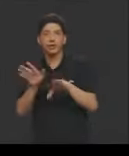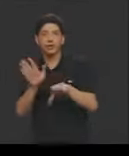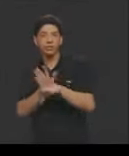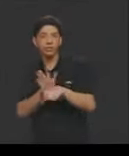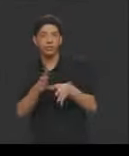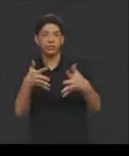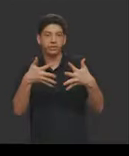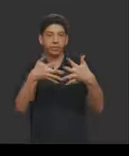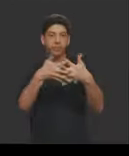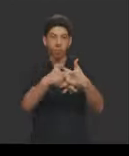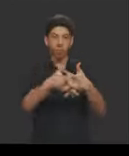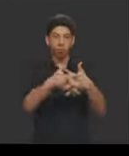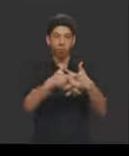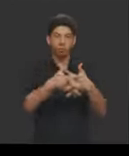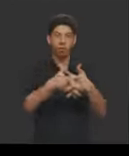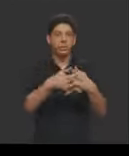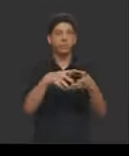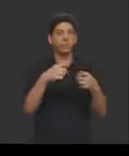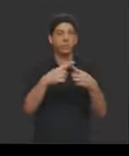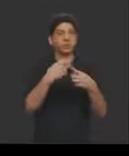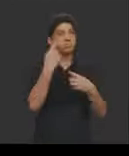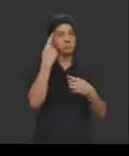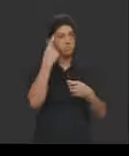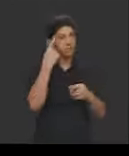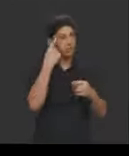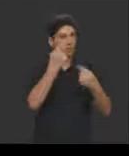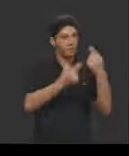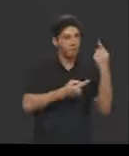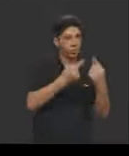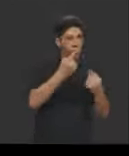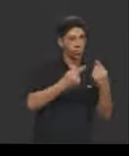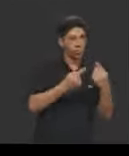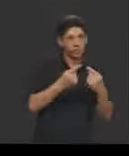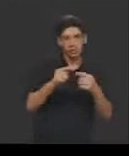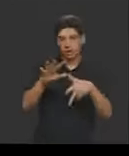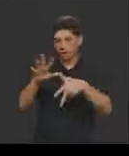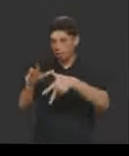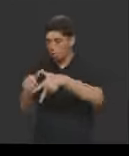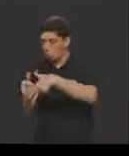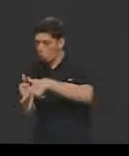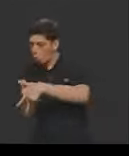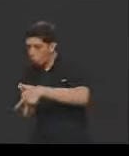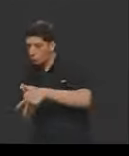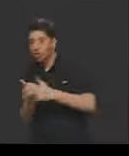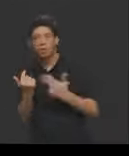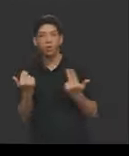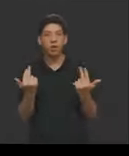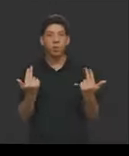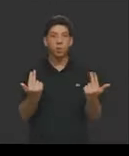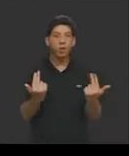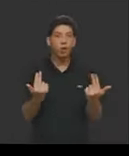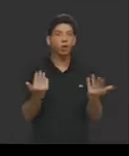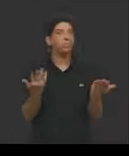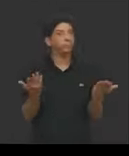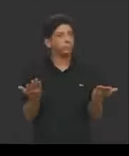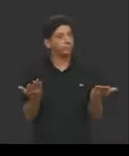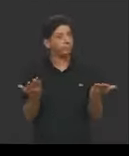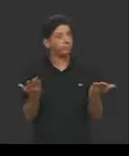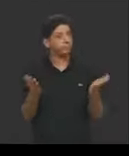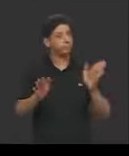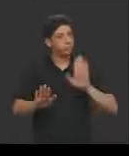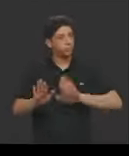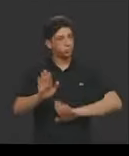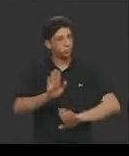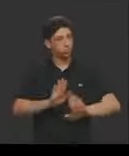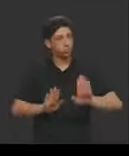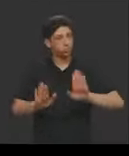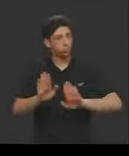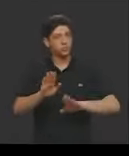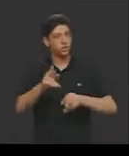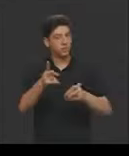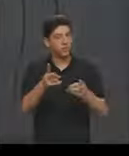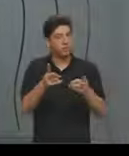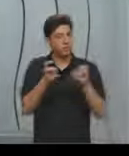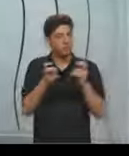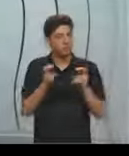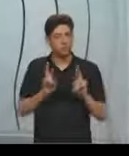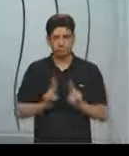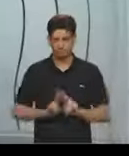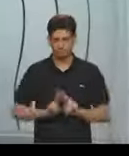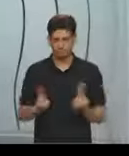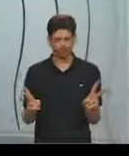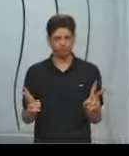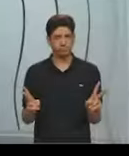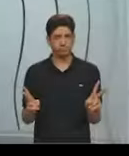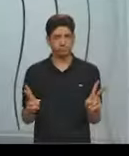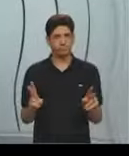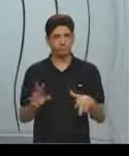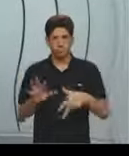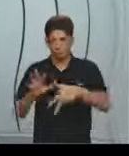isso ele confunde política corrupção e a gente além do material EA gente discutindo aqui você vai entender que justamente o contrário né